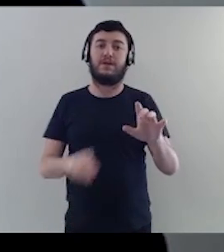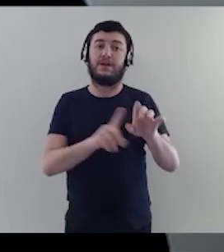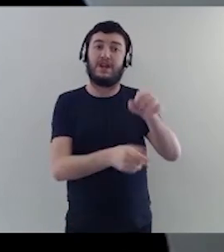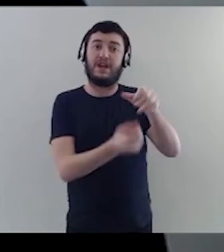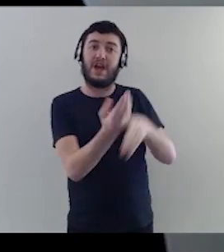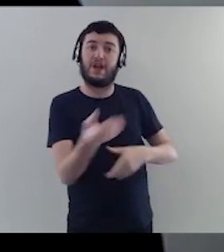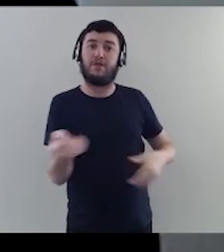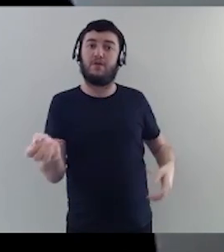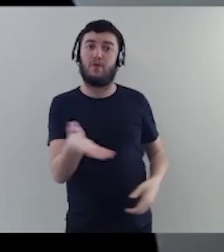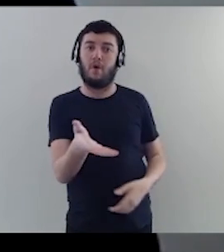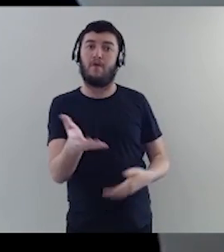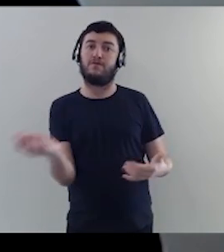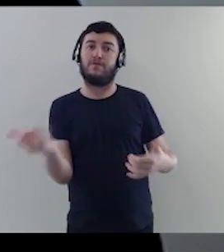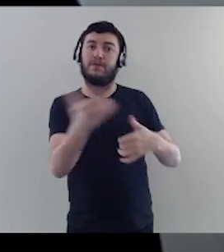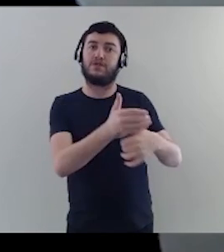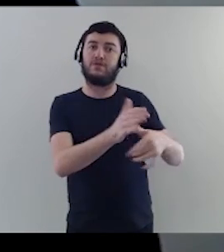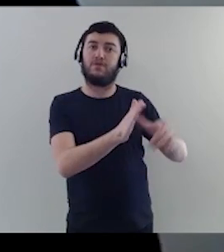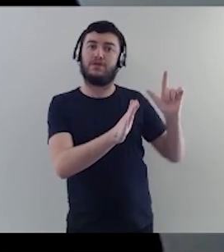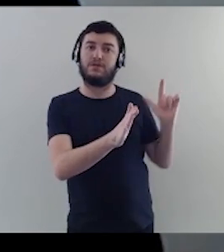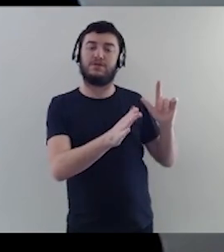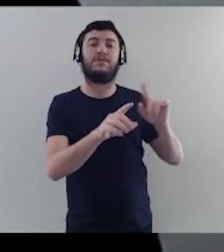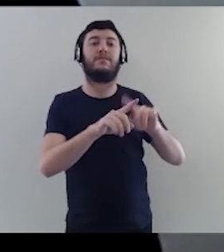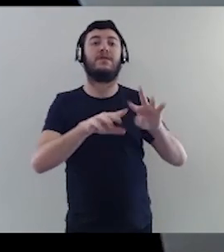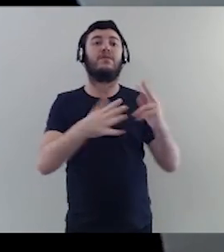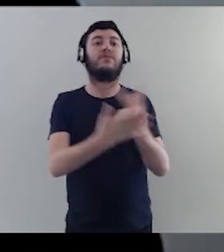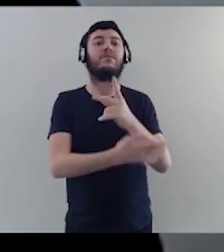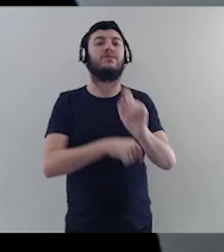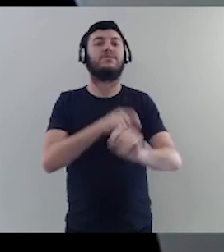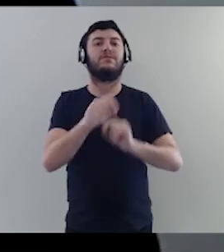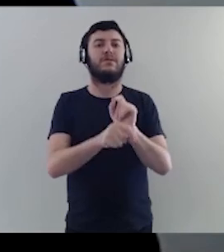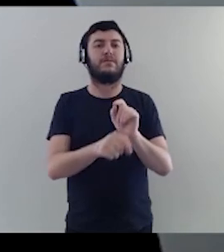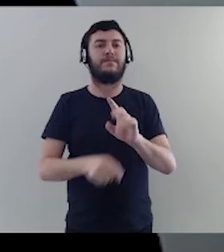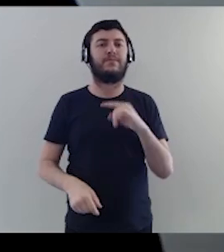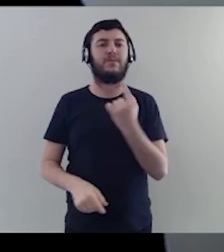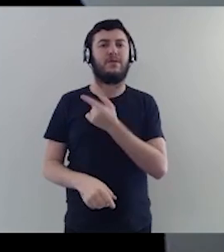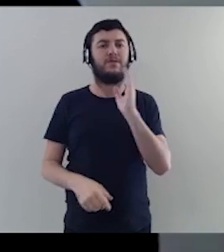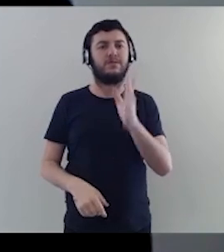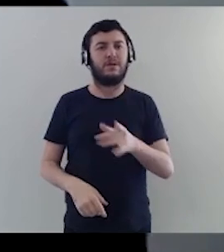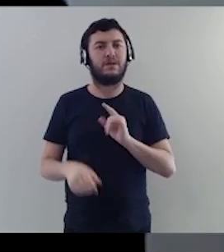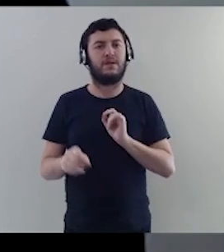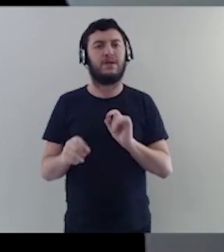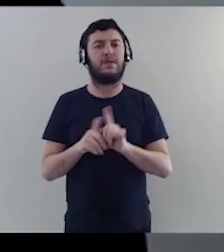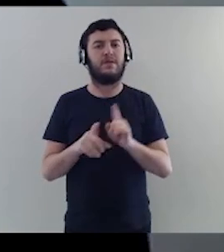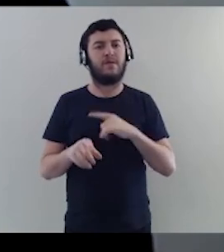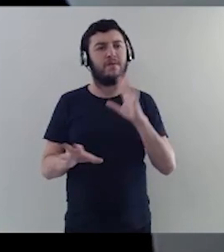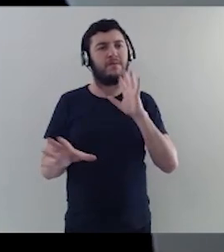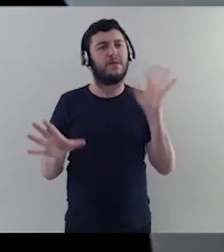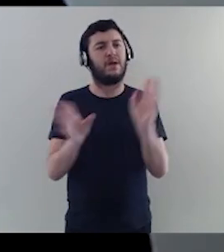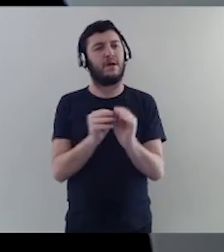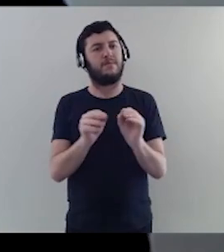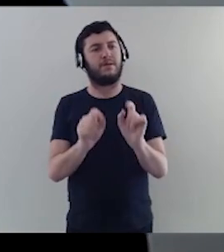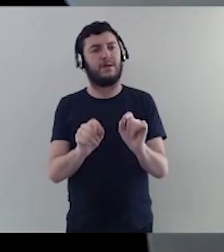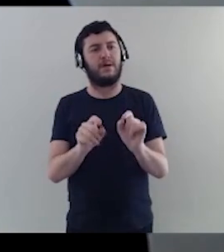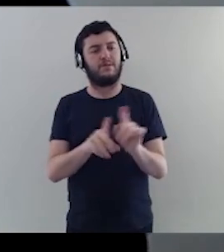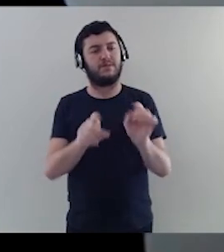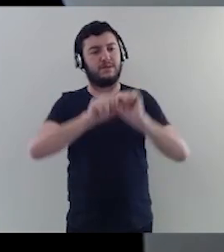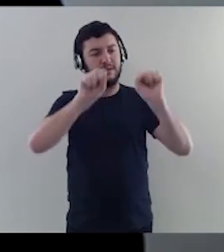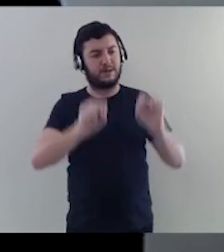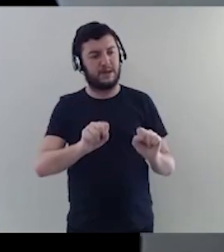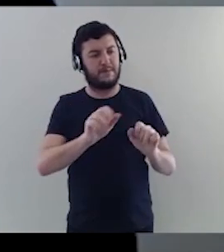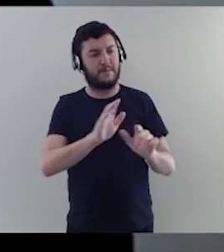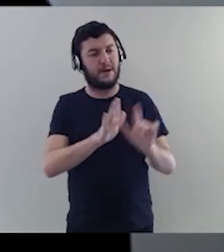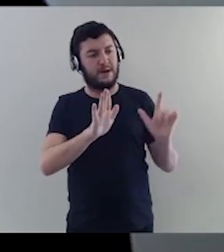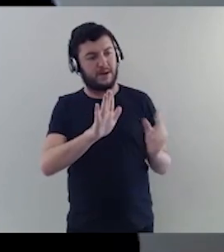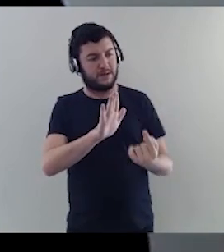Civil, nós entendemos adotar uma praxe do sistema da Common Law e prestigiámos o precedente. Só que